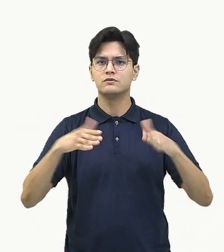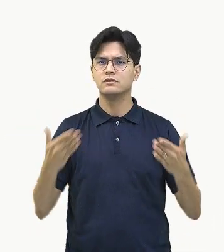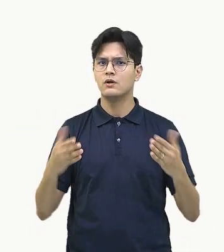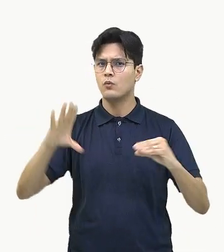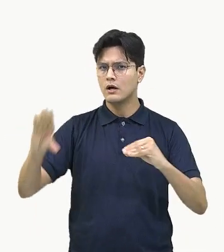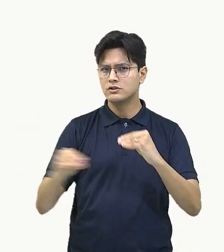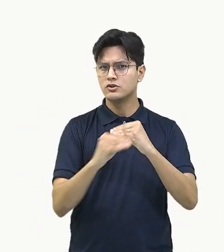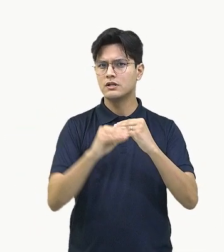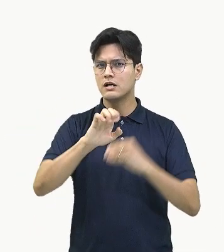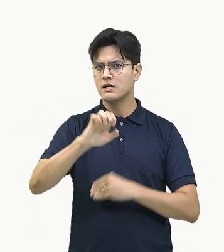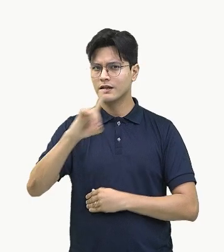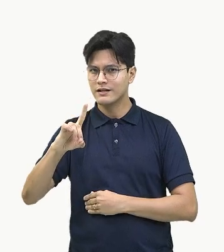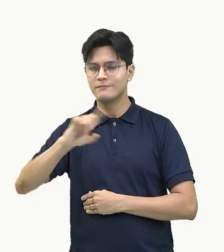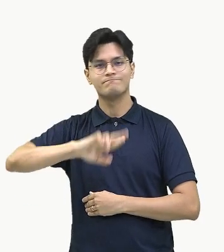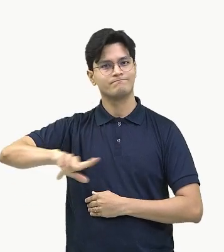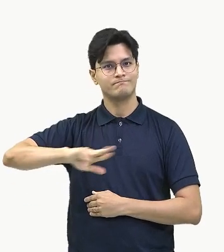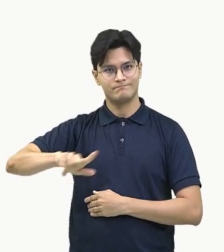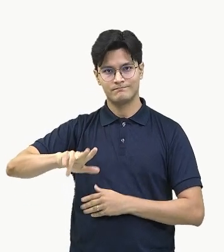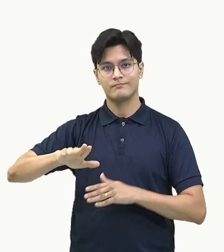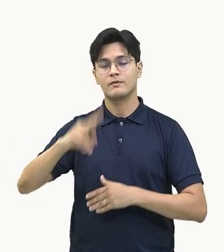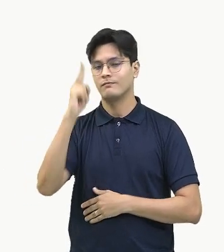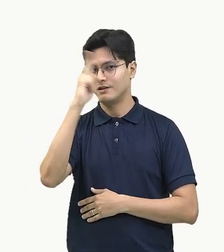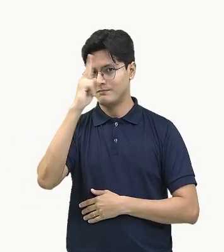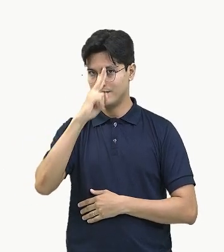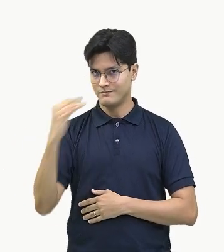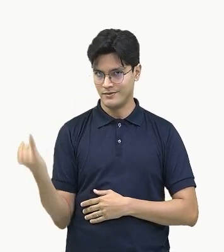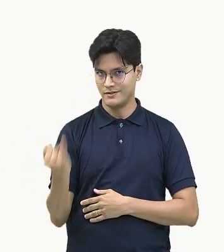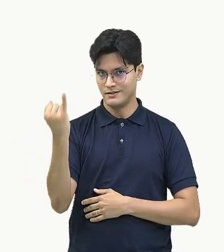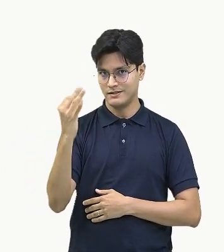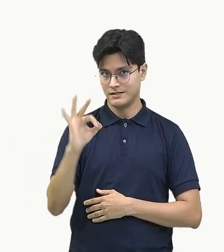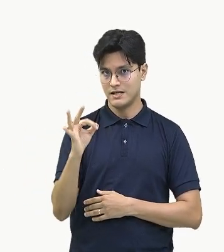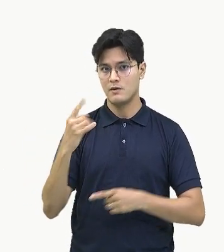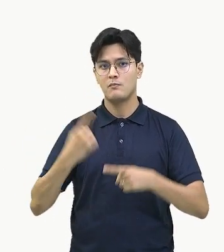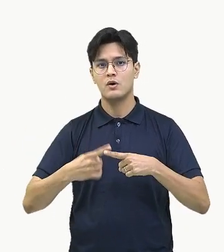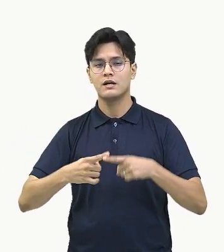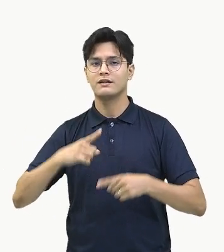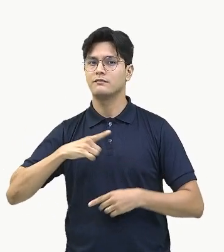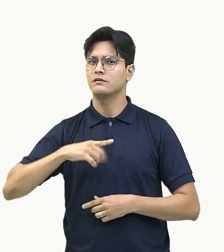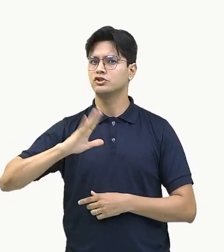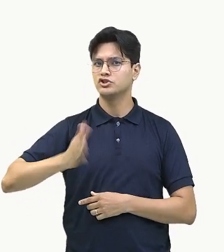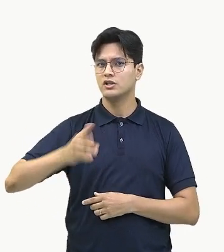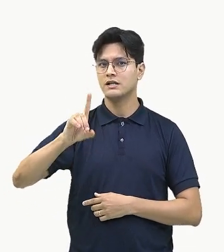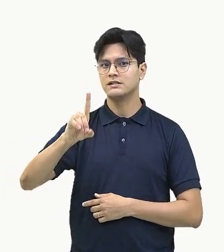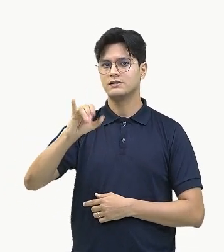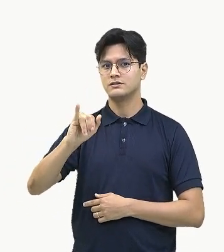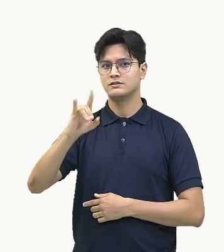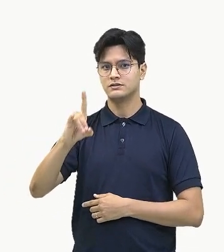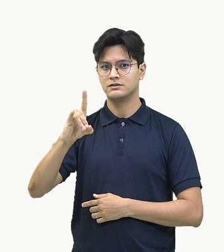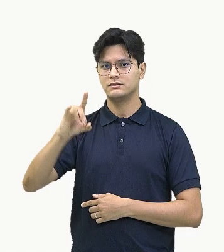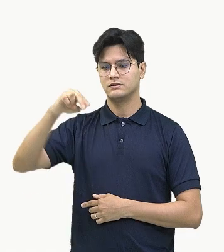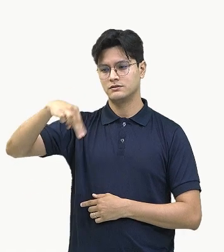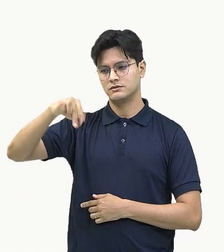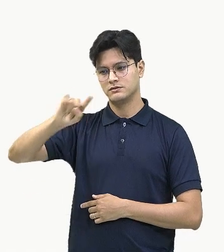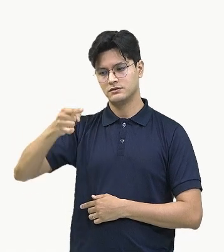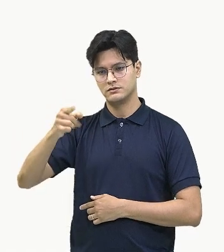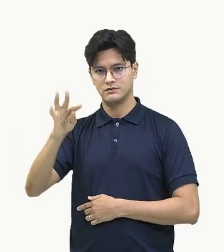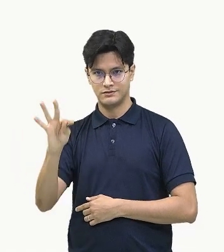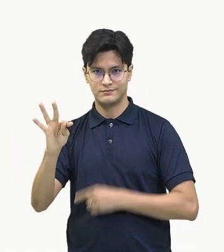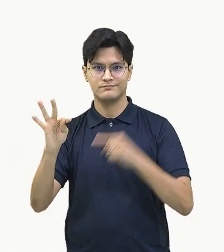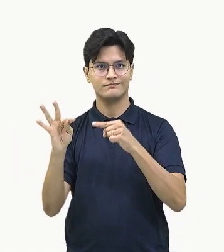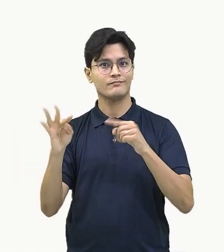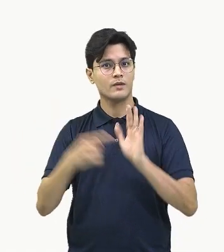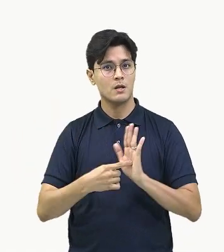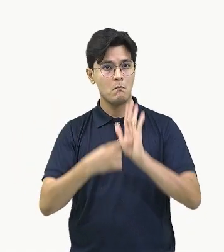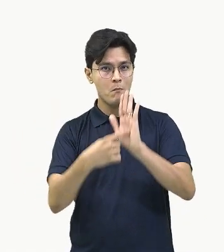o ed no verbo. Então, lembra disso, porque eu já estou utilizando o didn't aqui. Ele já indica o passado para mim.